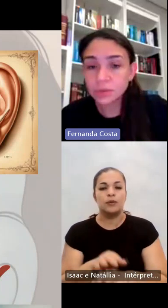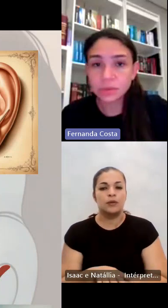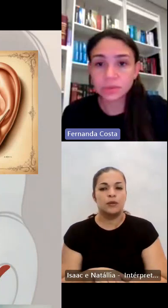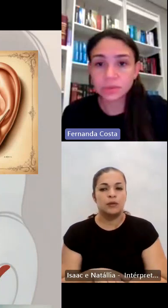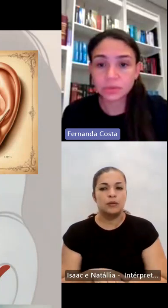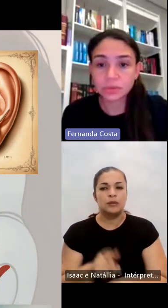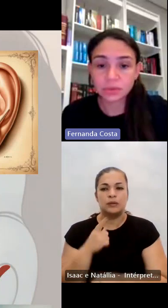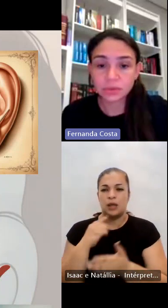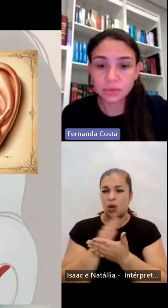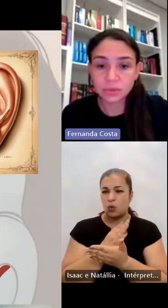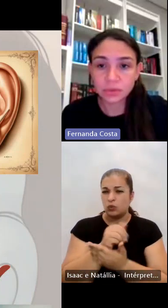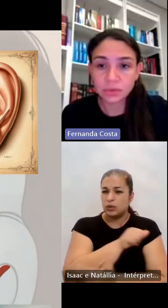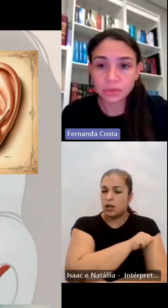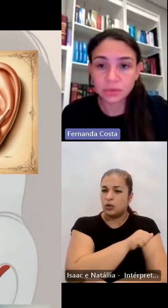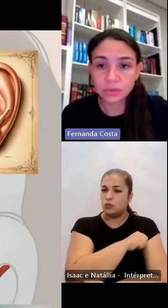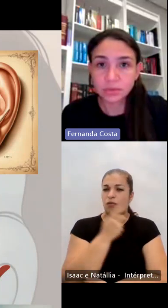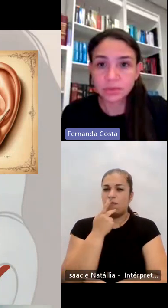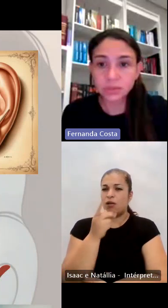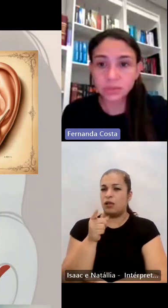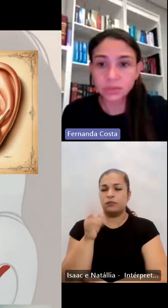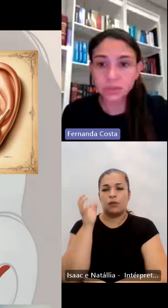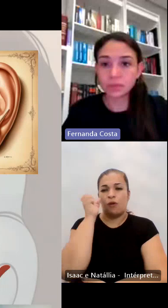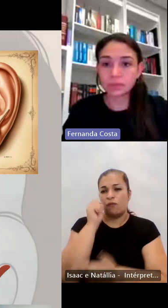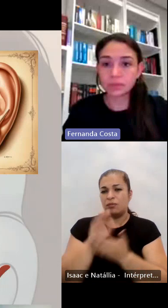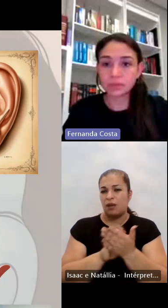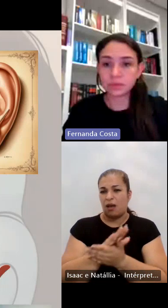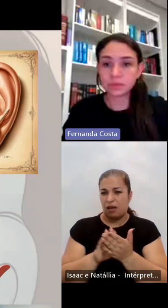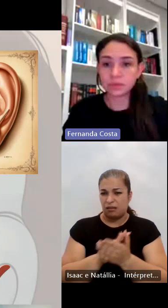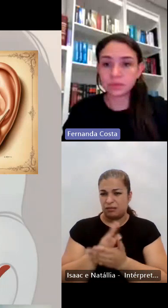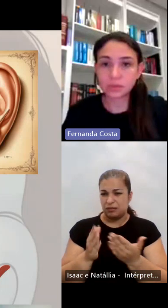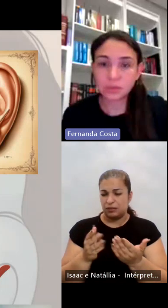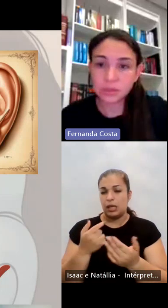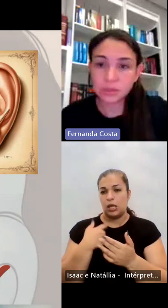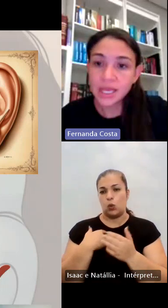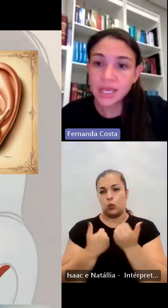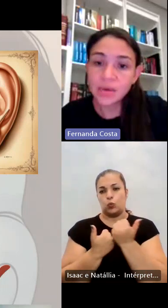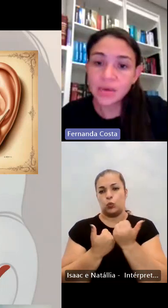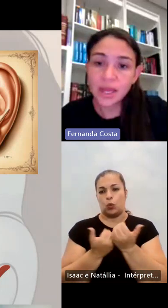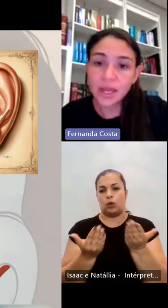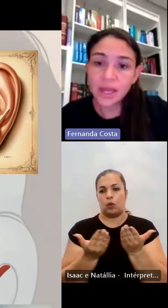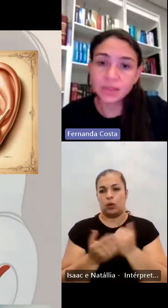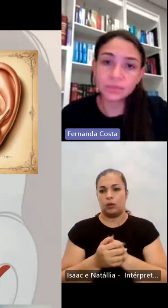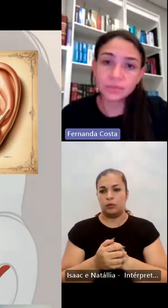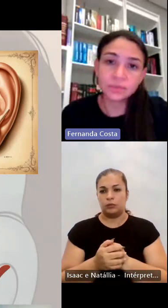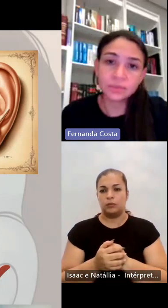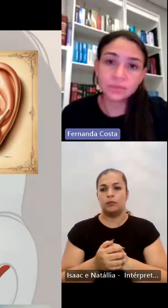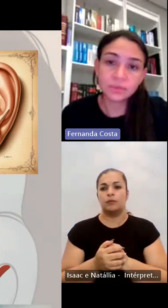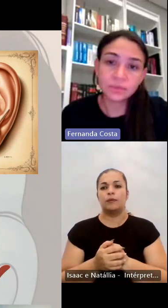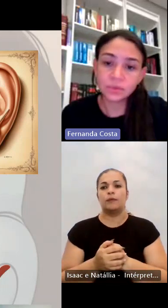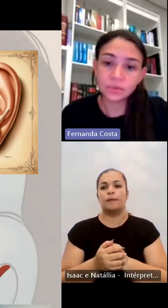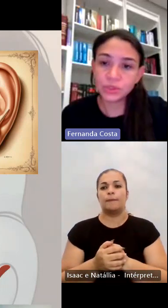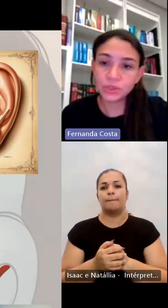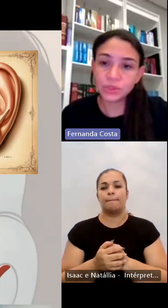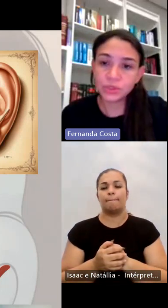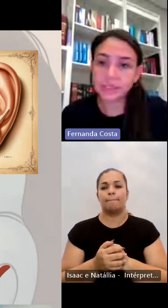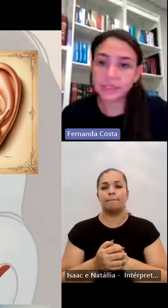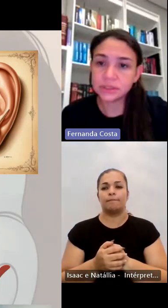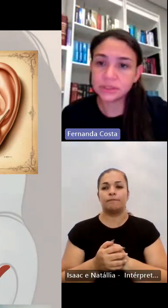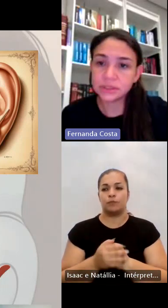alguns alunos estão dizendo que não estão escutando nada. Aqui é o tutor Wellington, Ei, Wellington, tudo bem?